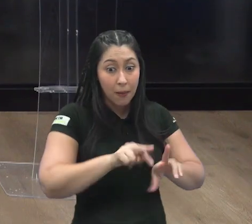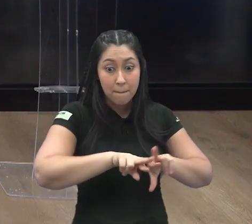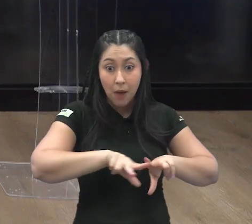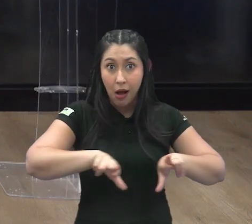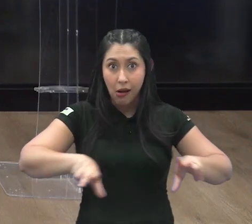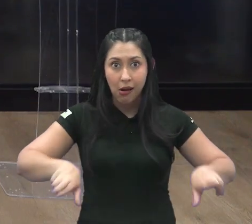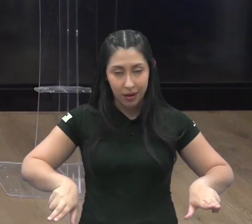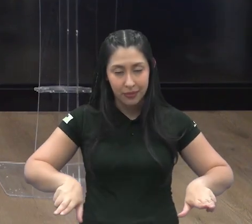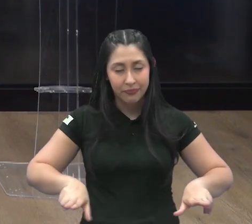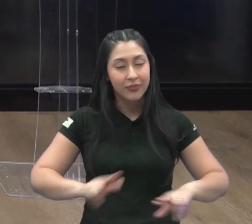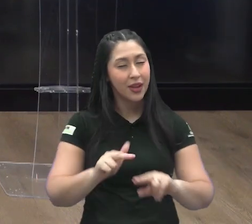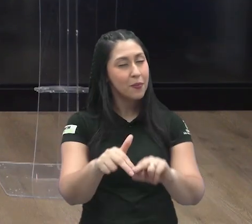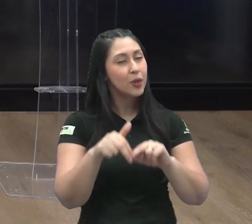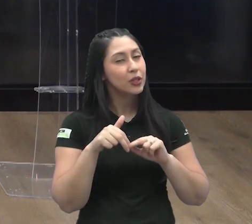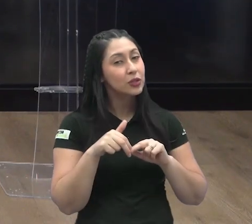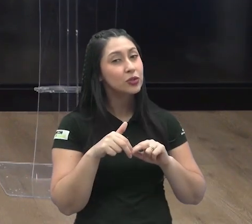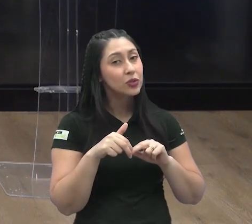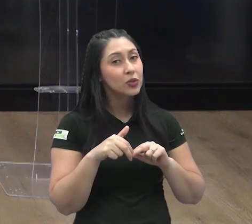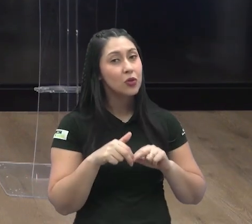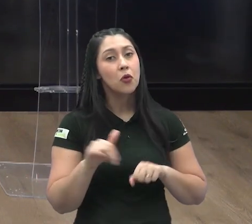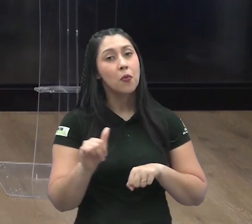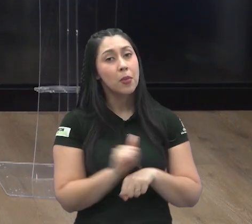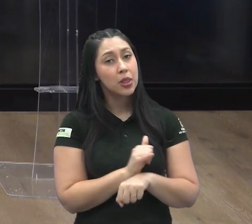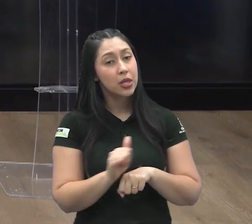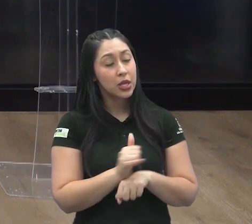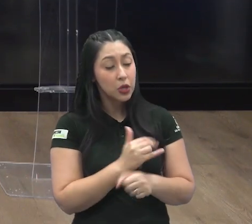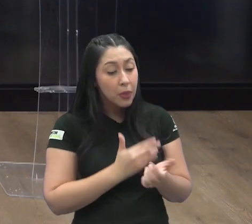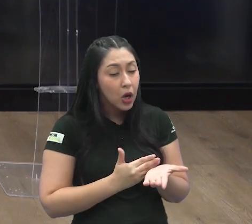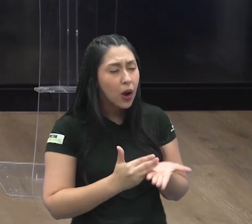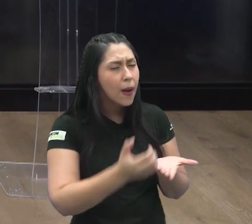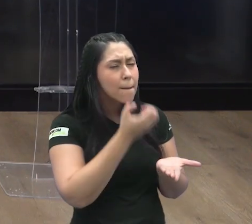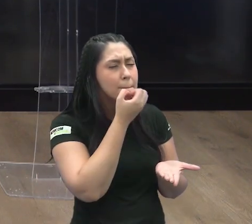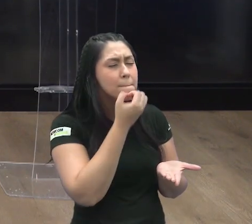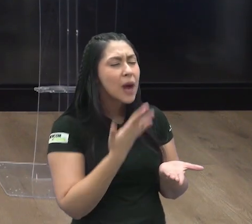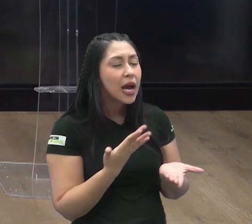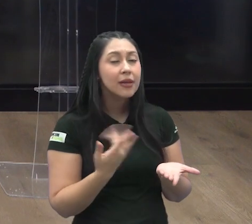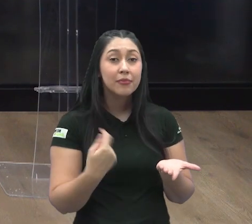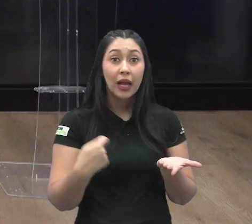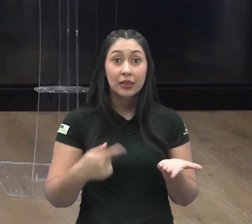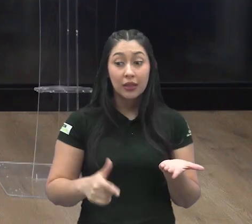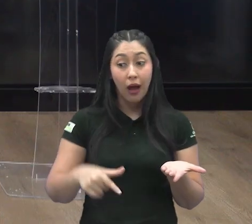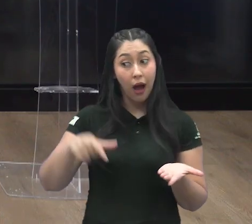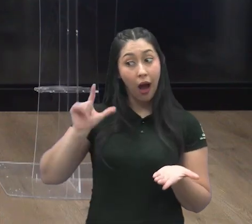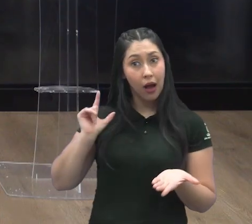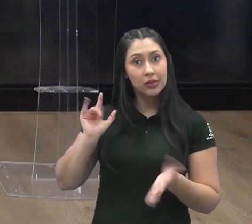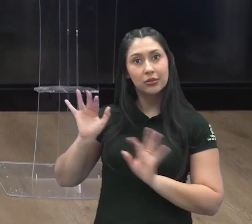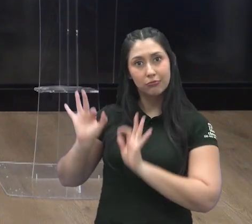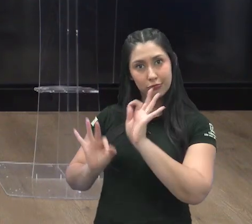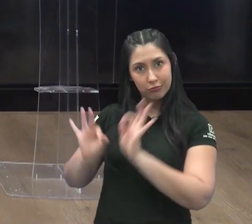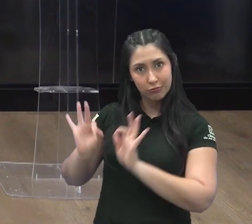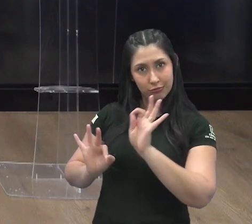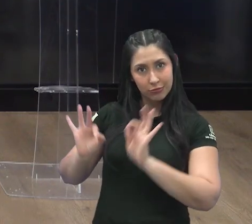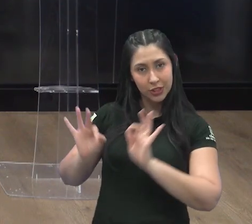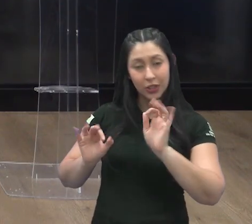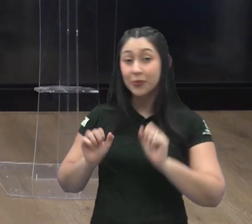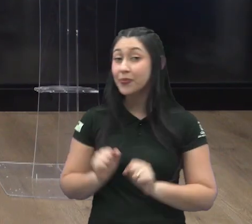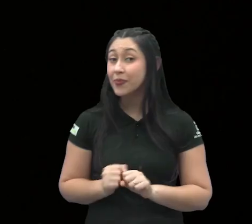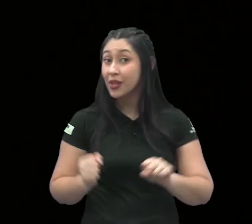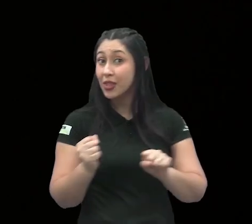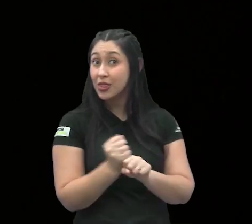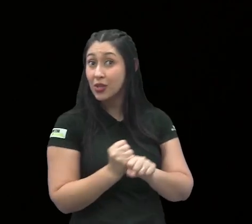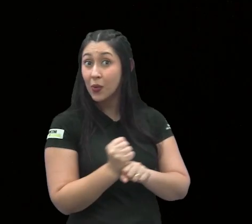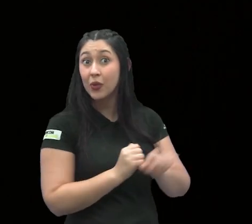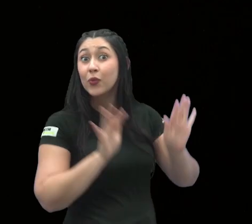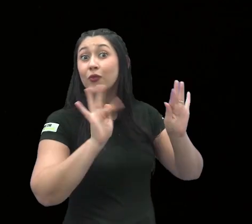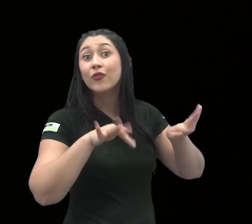no início de todo ano. Por isso, para não começar 2026 no aperto, o ideal é se planejar financeiramente.